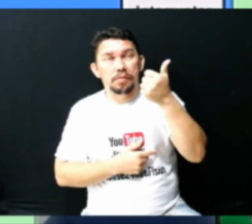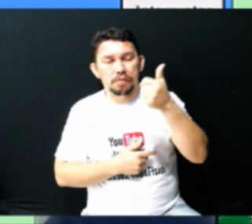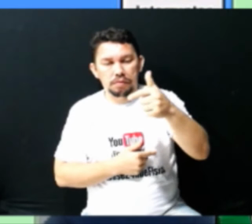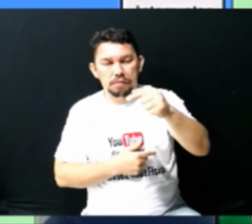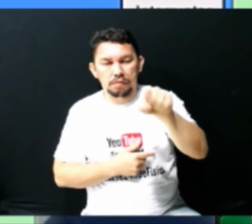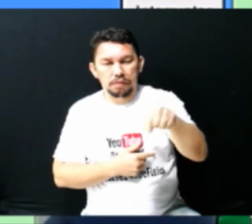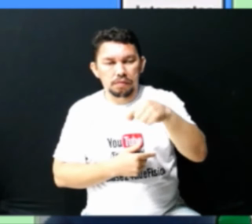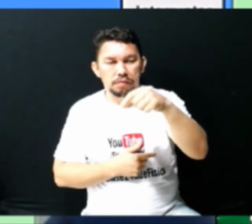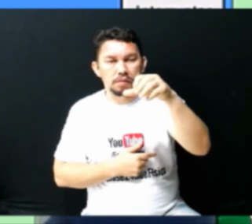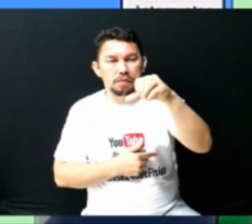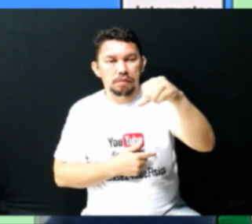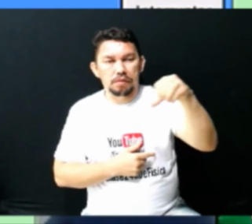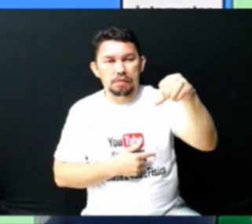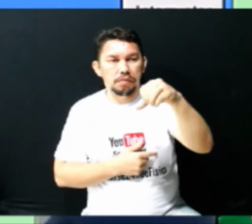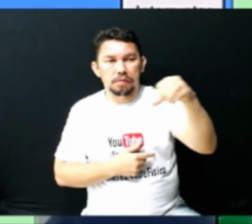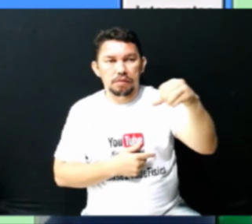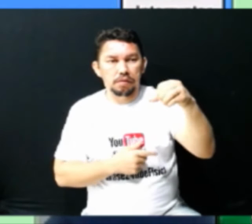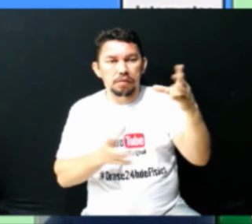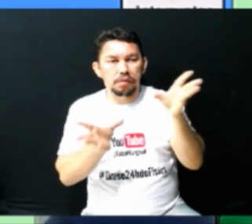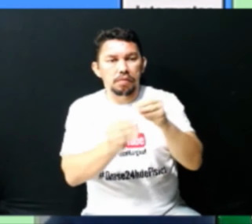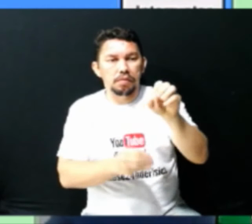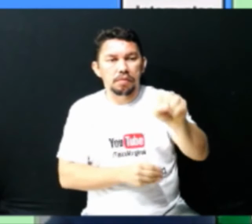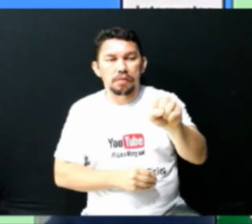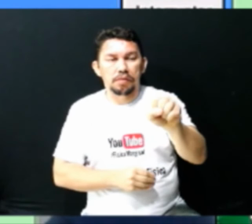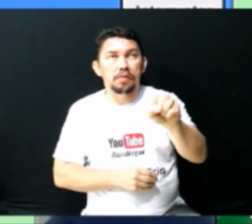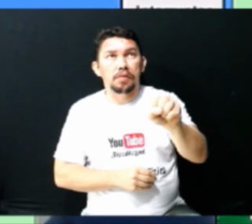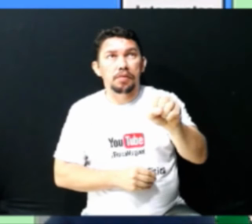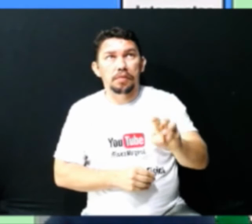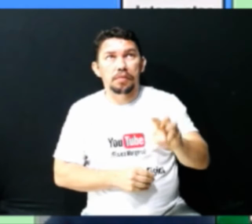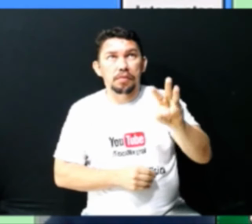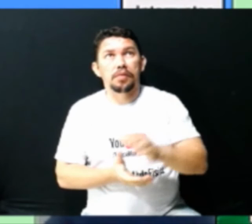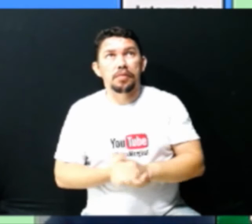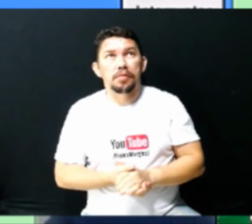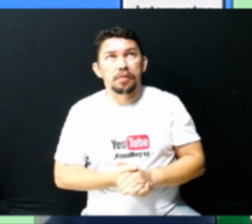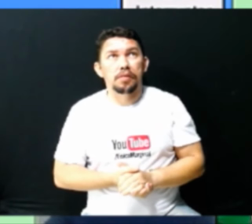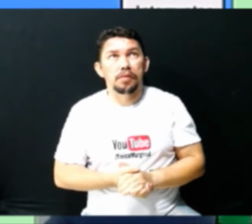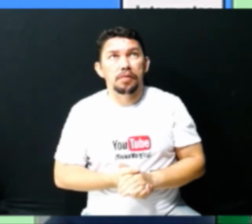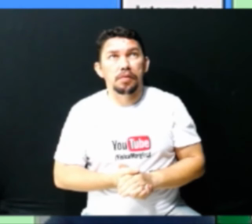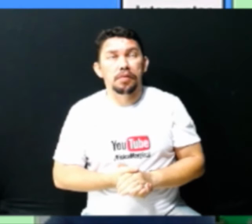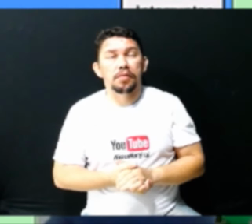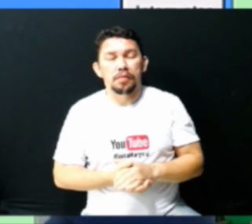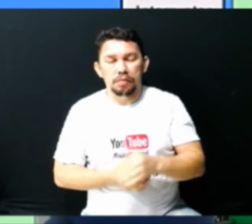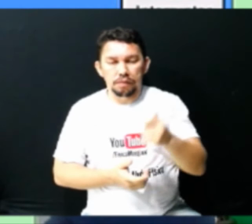7,999. Vamos considerar isso como sendo 8 volts. 7,99 na primeira lâmpada. Vamos